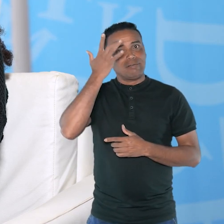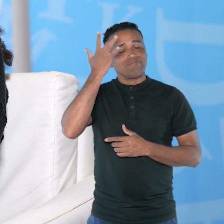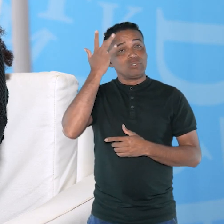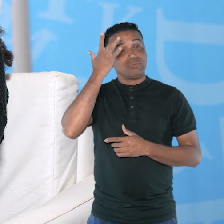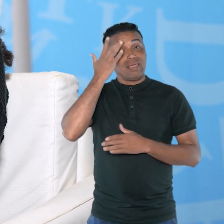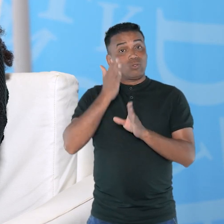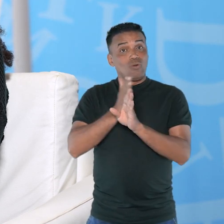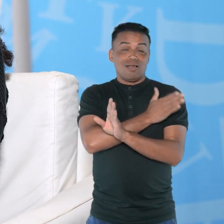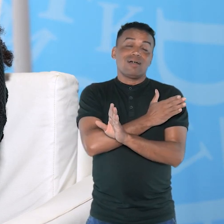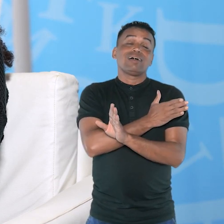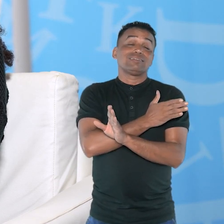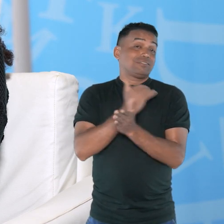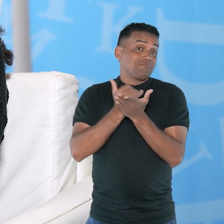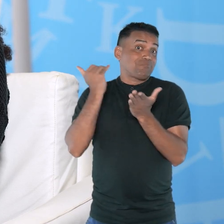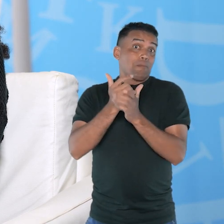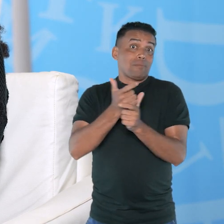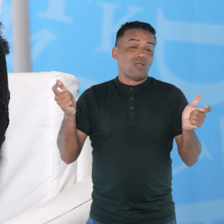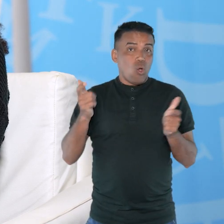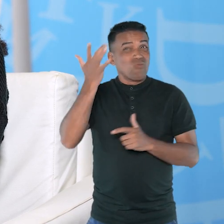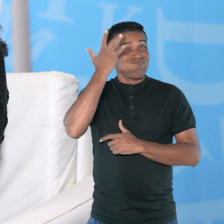amadurecimento precoce que a gente tem que ter. Às vezes